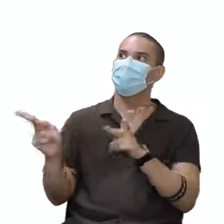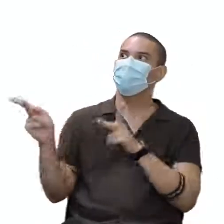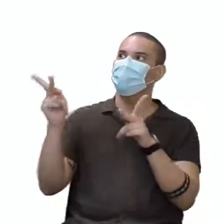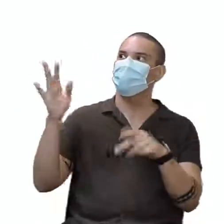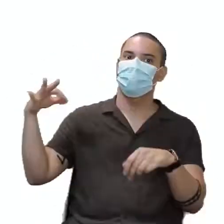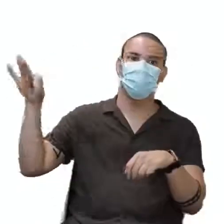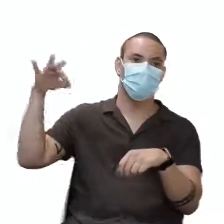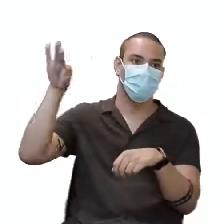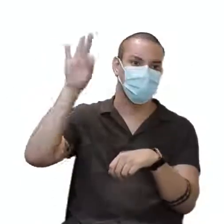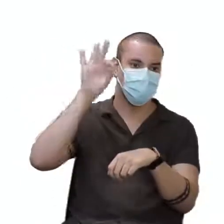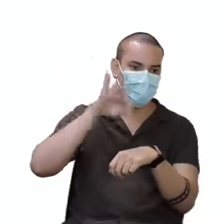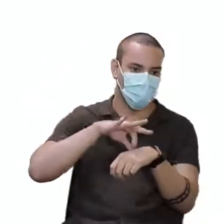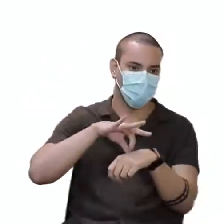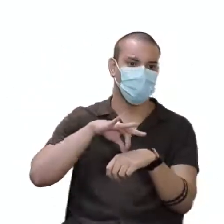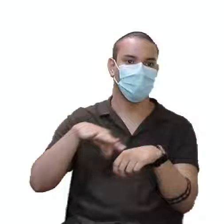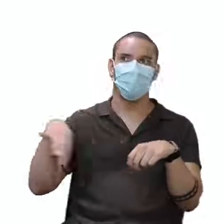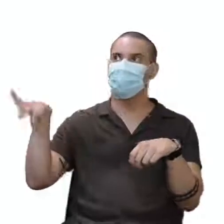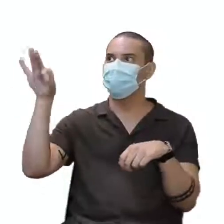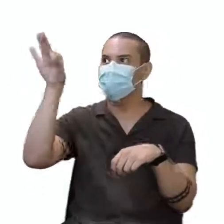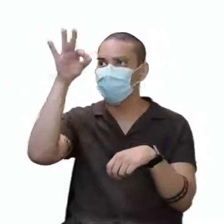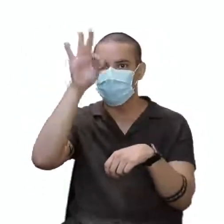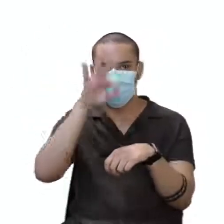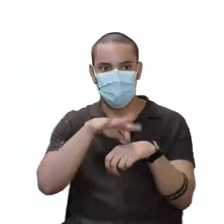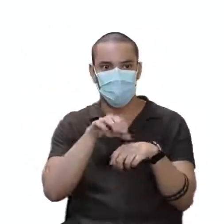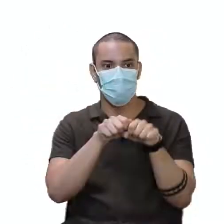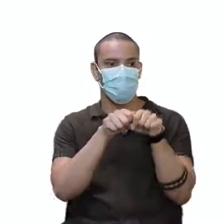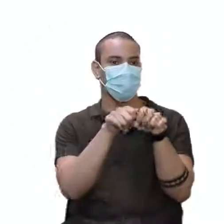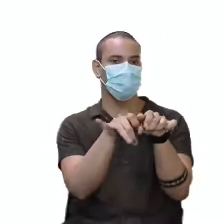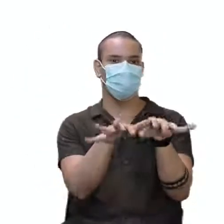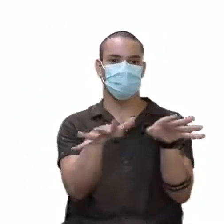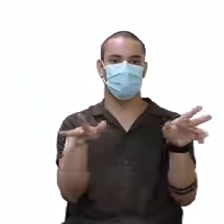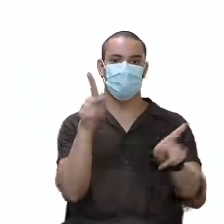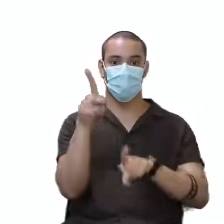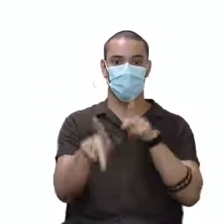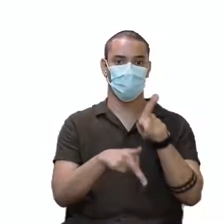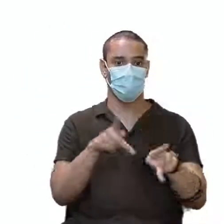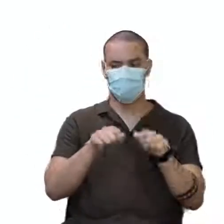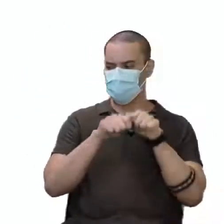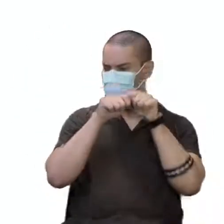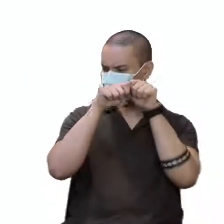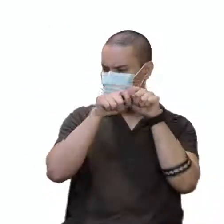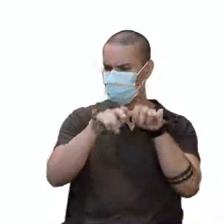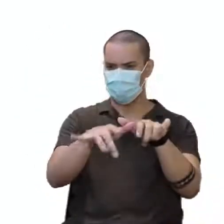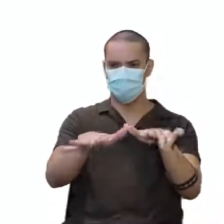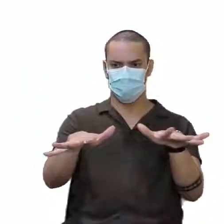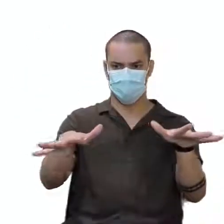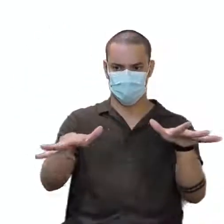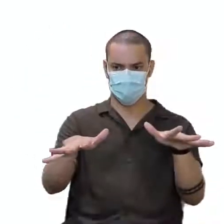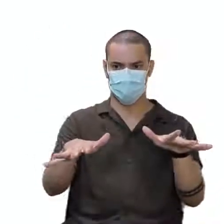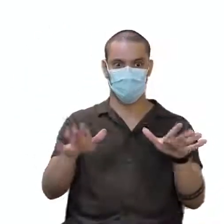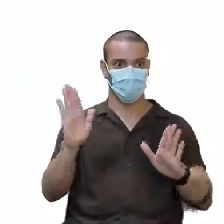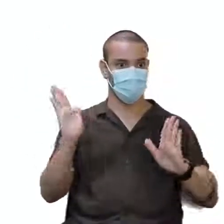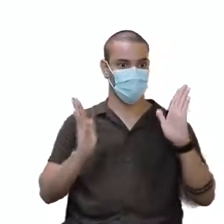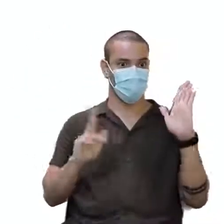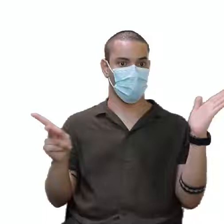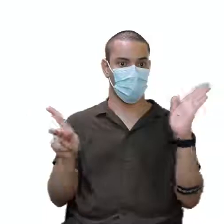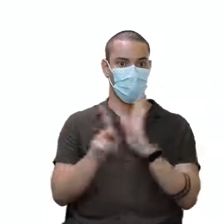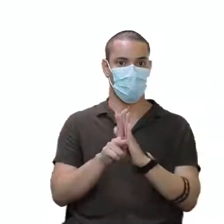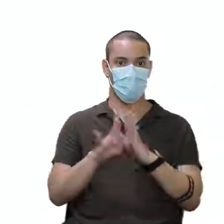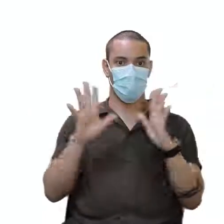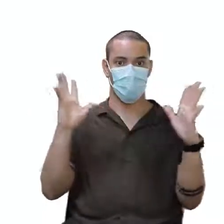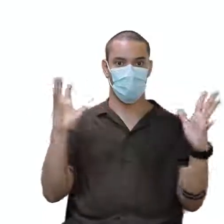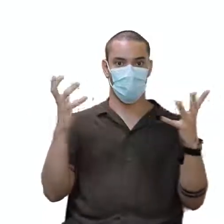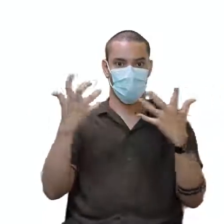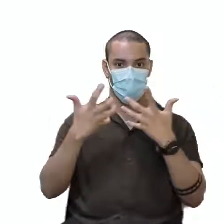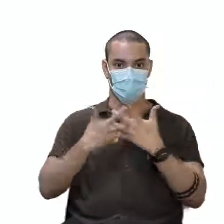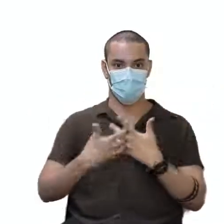agentes polinizadores, que são os insetos, que vão começar a distribuir e essa população vai começar a crescer. O nível de